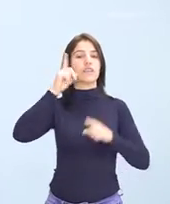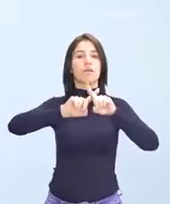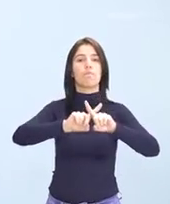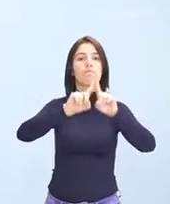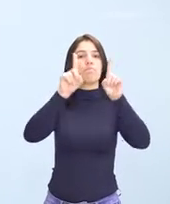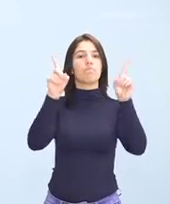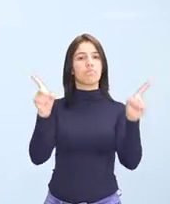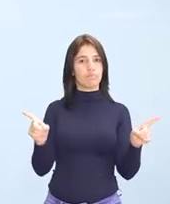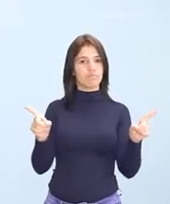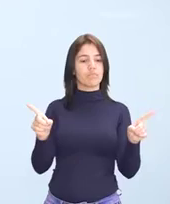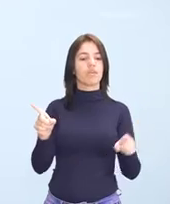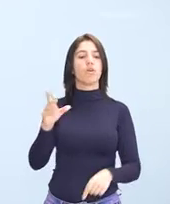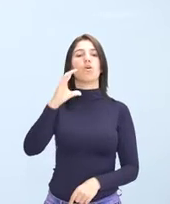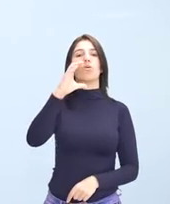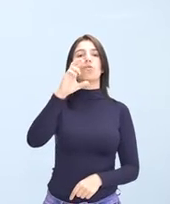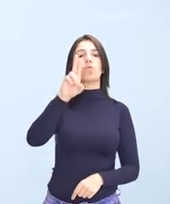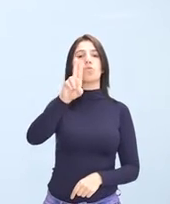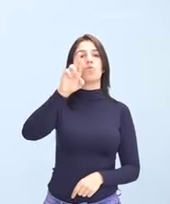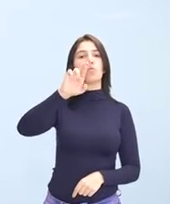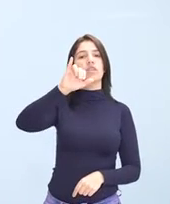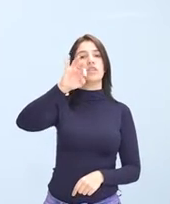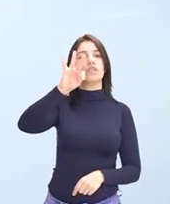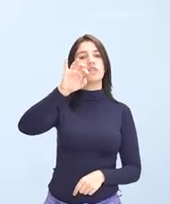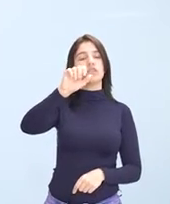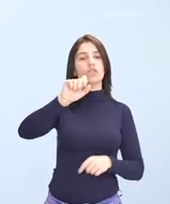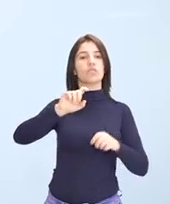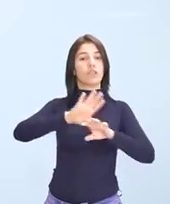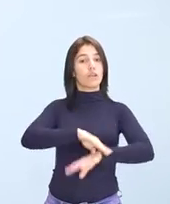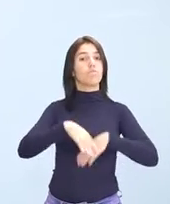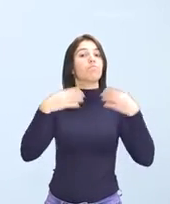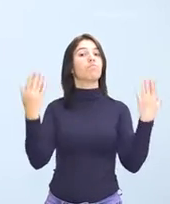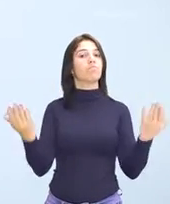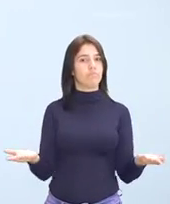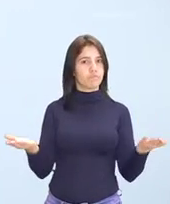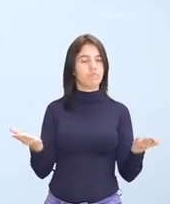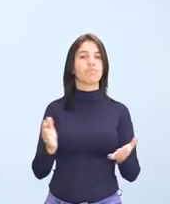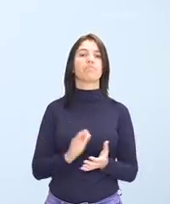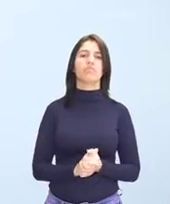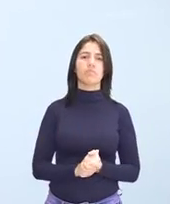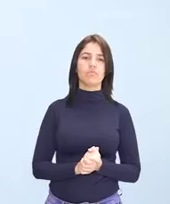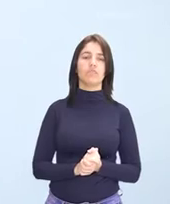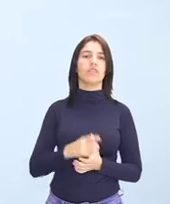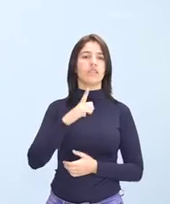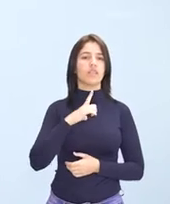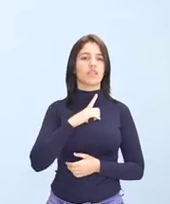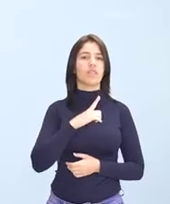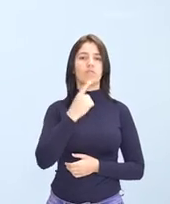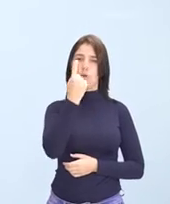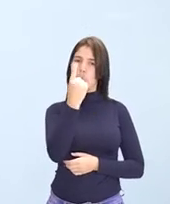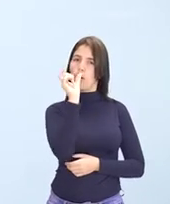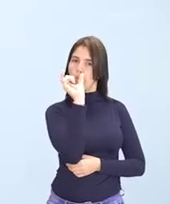ser mas. Em Curitiba, mas. Então, dentro do nosso país, nós temos uma única